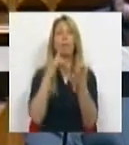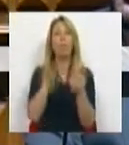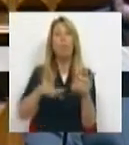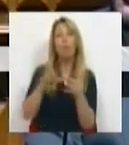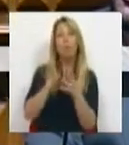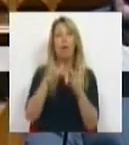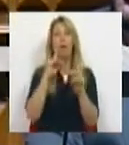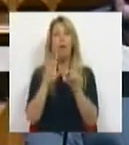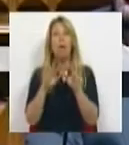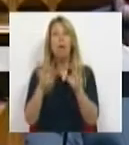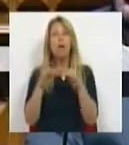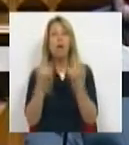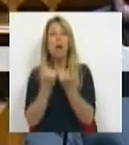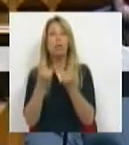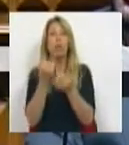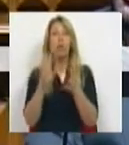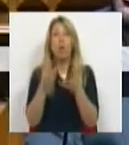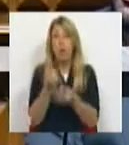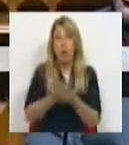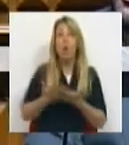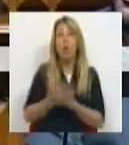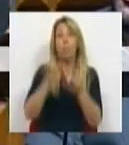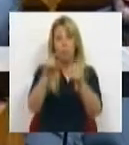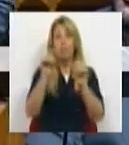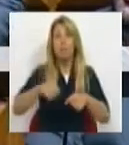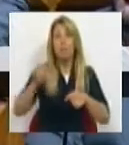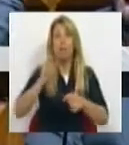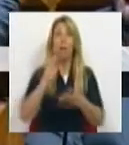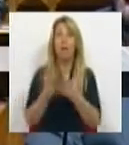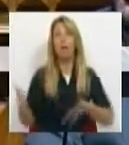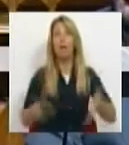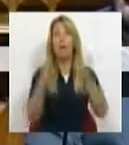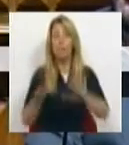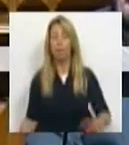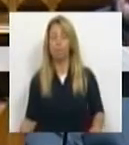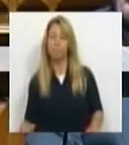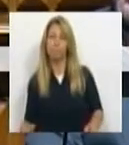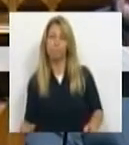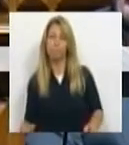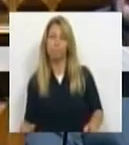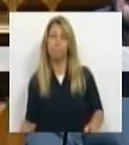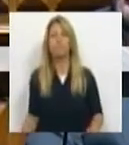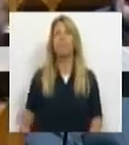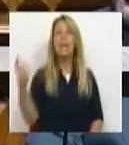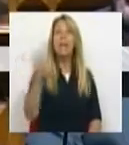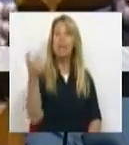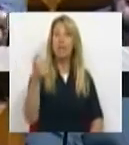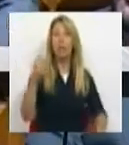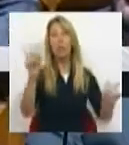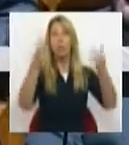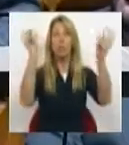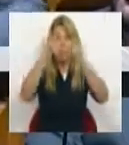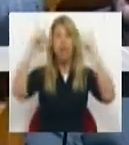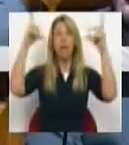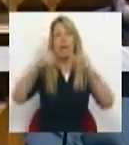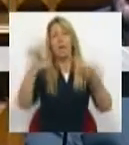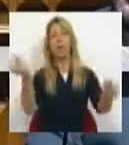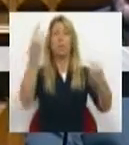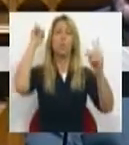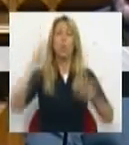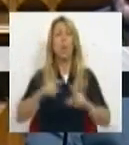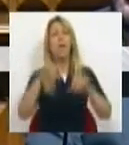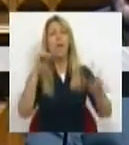fanatismo ideológico. Criar uma via profissionalizante logo no 5º ano de escolaridade não é ideologia, é pragmatismo.